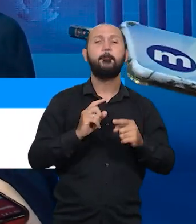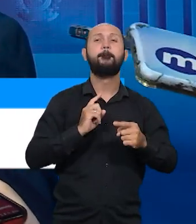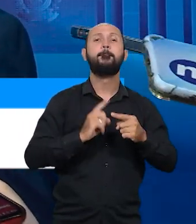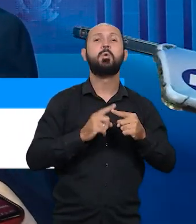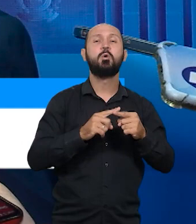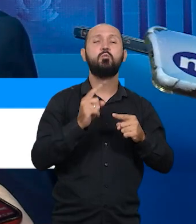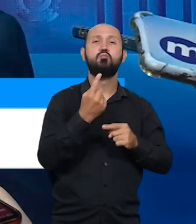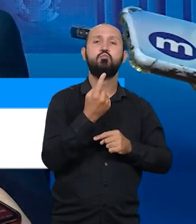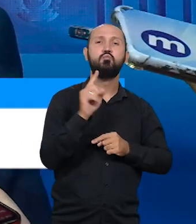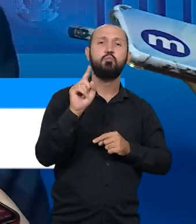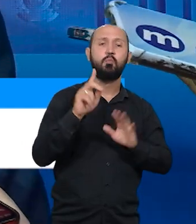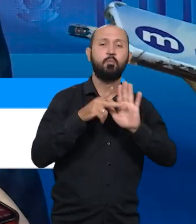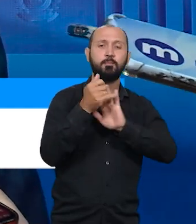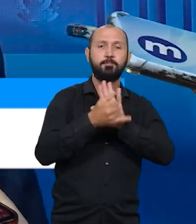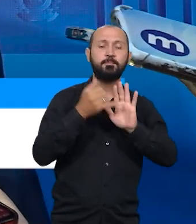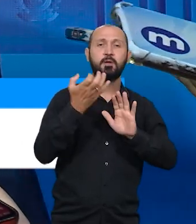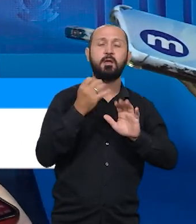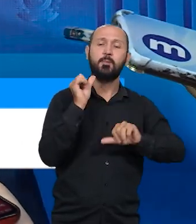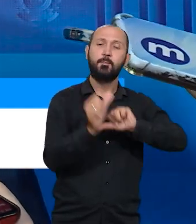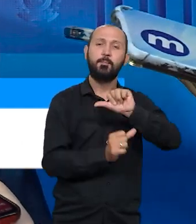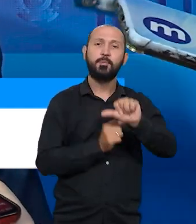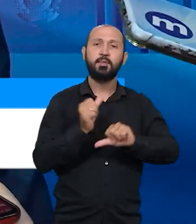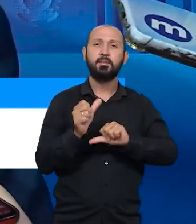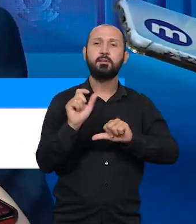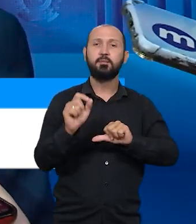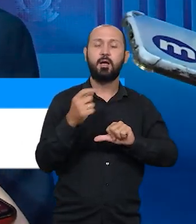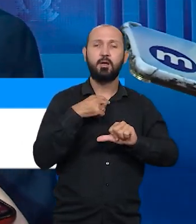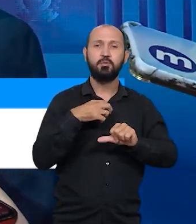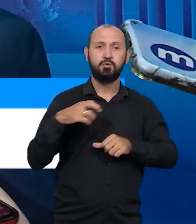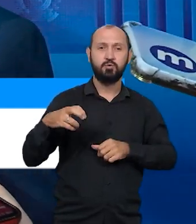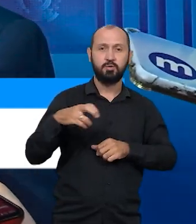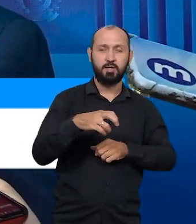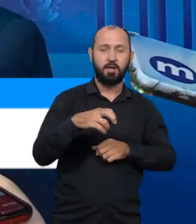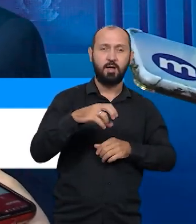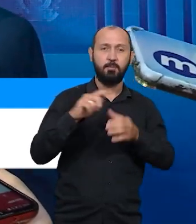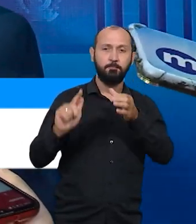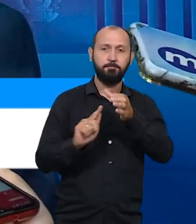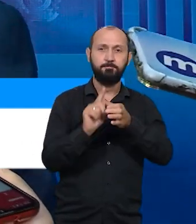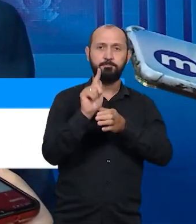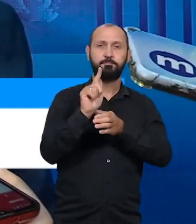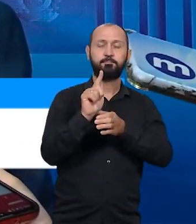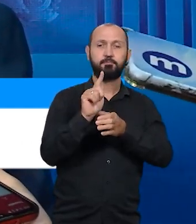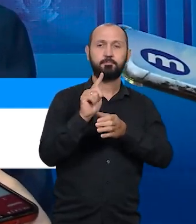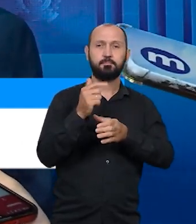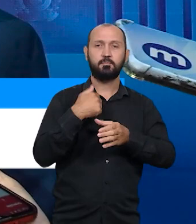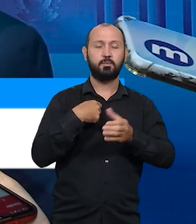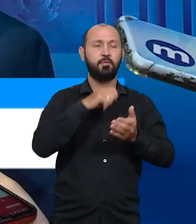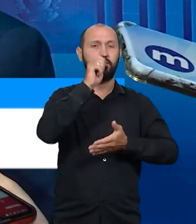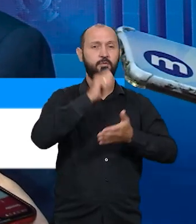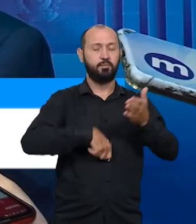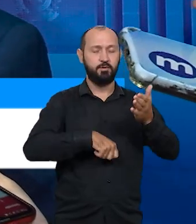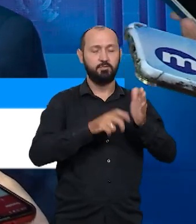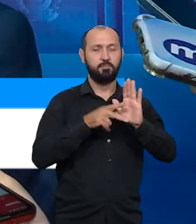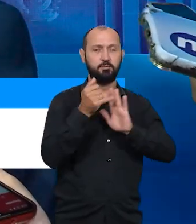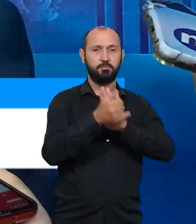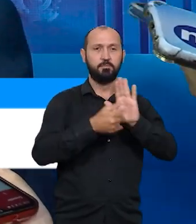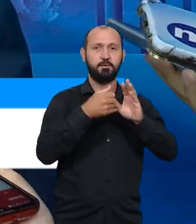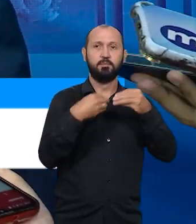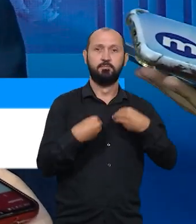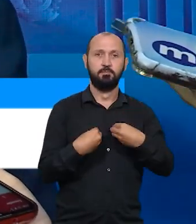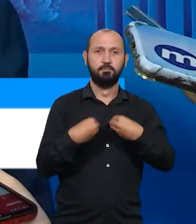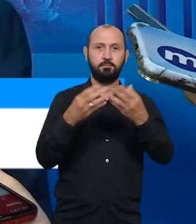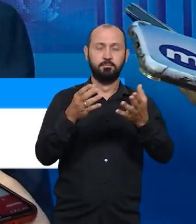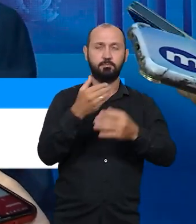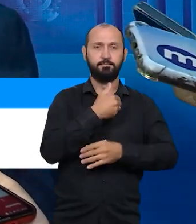porque um dos projetos trata da conversão é de veículos a gás que eu fui autor de um projeto